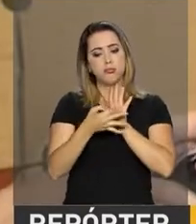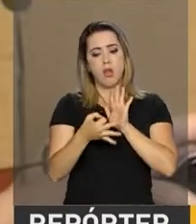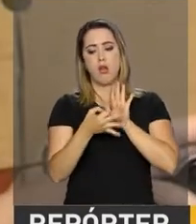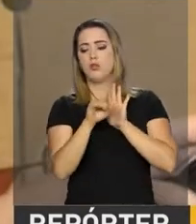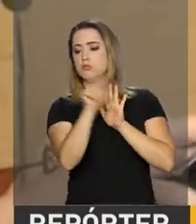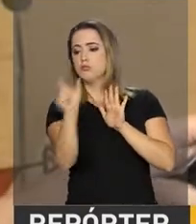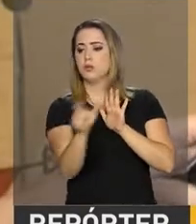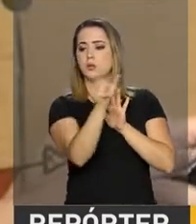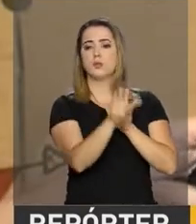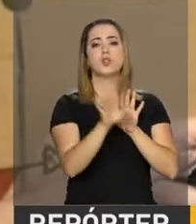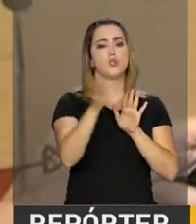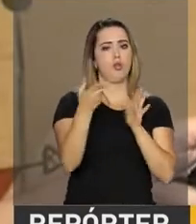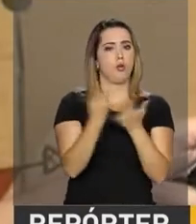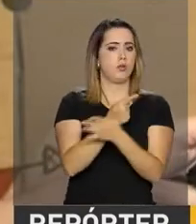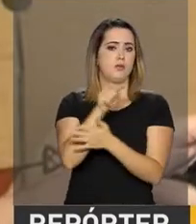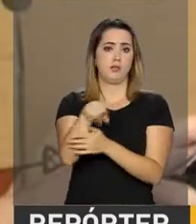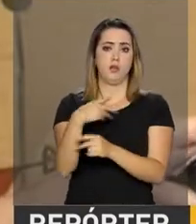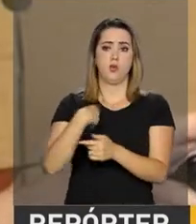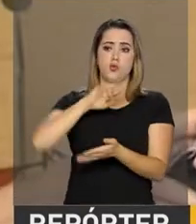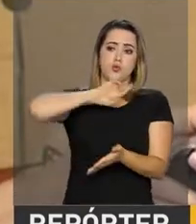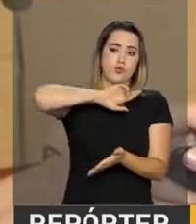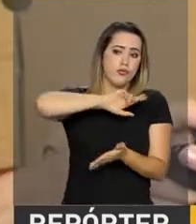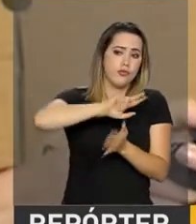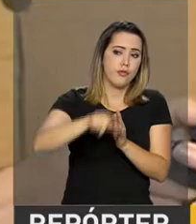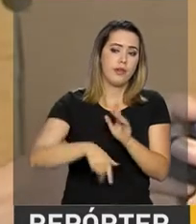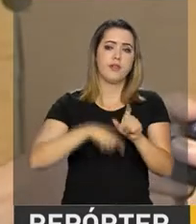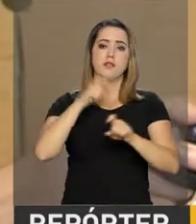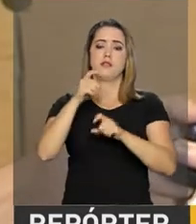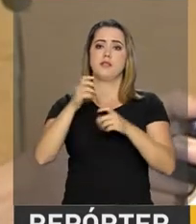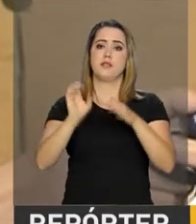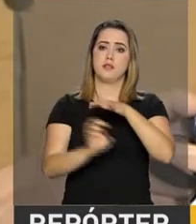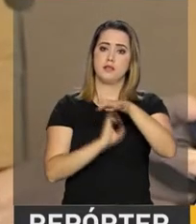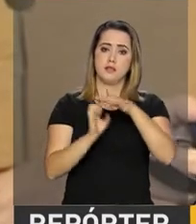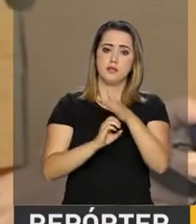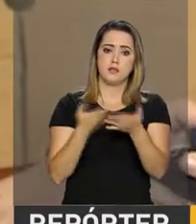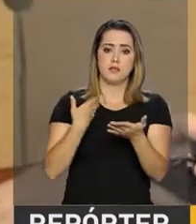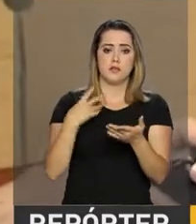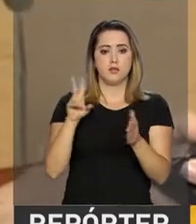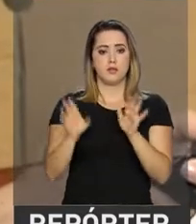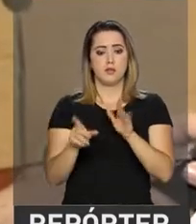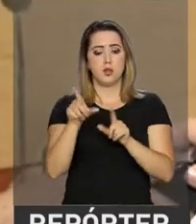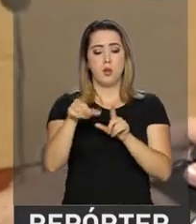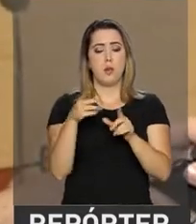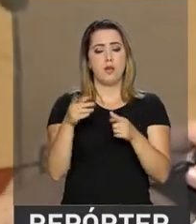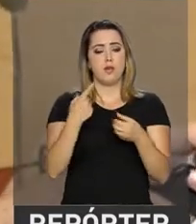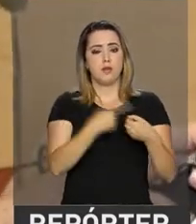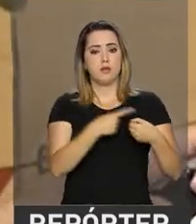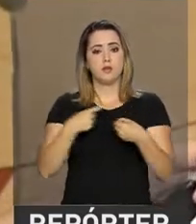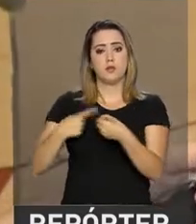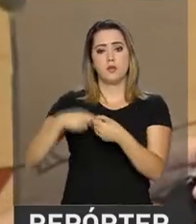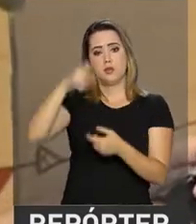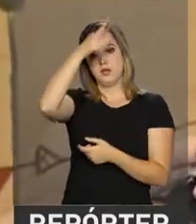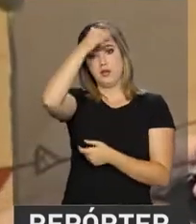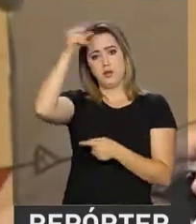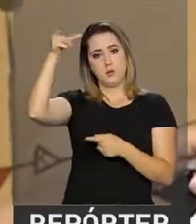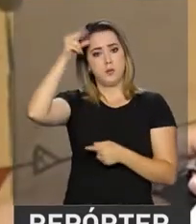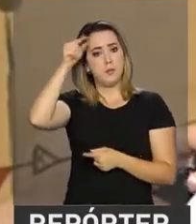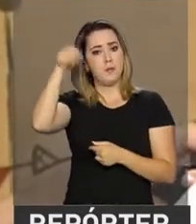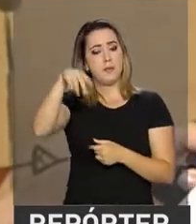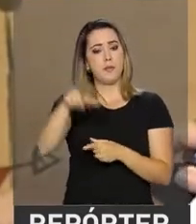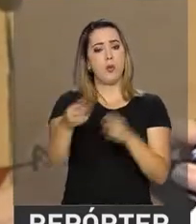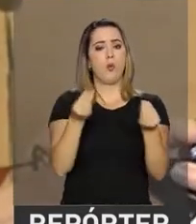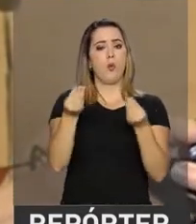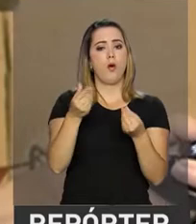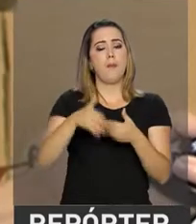devemos credenciar centenas de empresas para que as prefeituras escolham entre essas empresas qual delas quer que atue